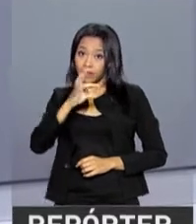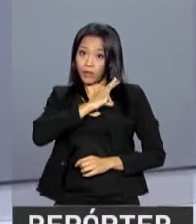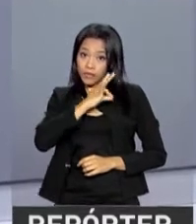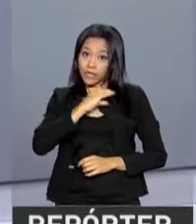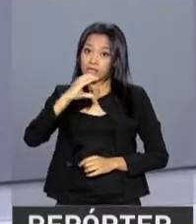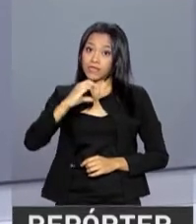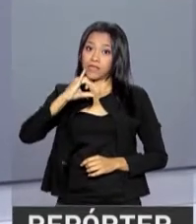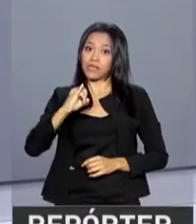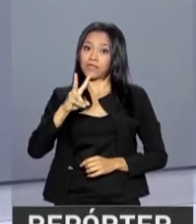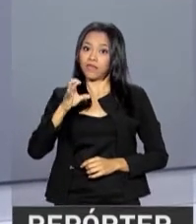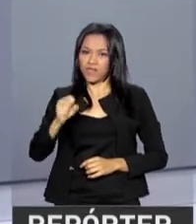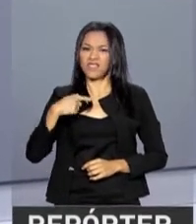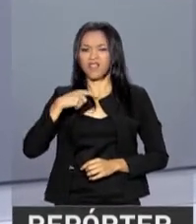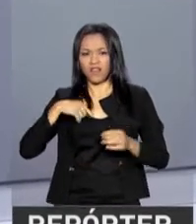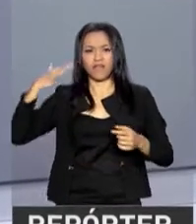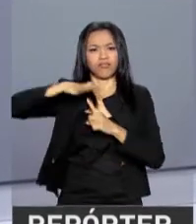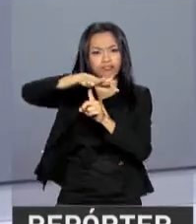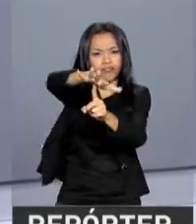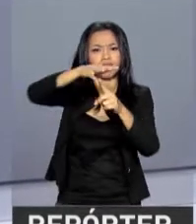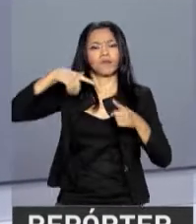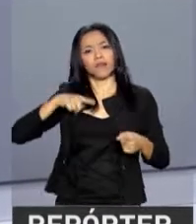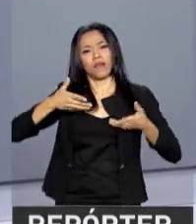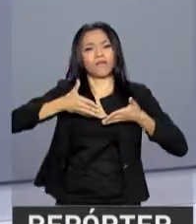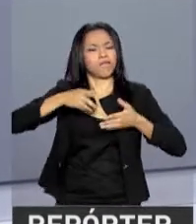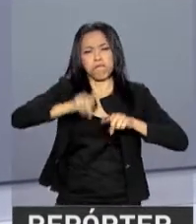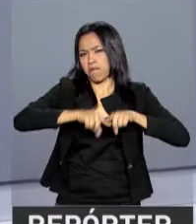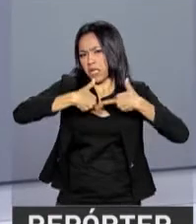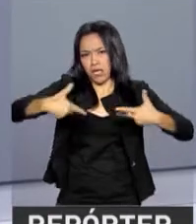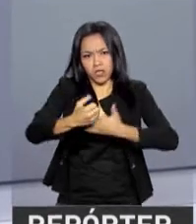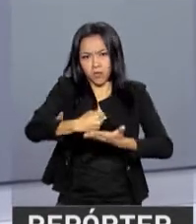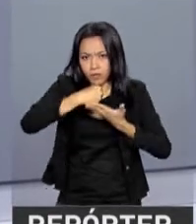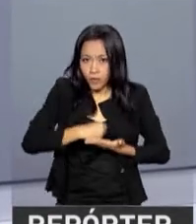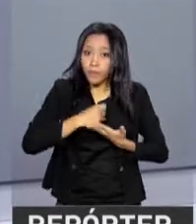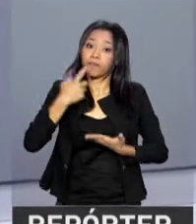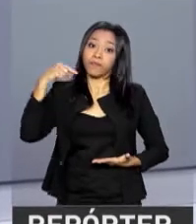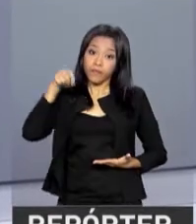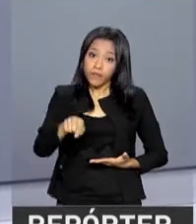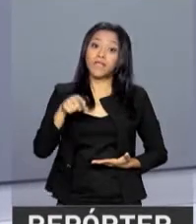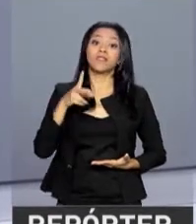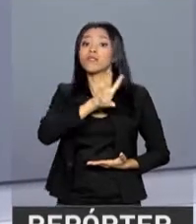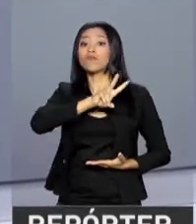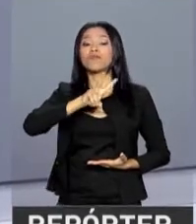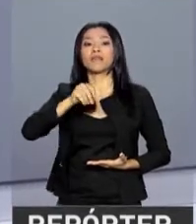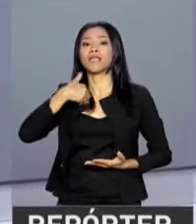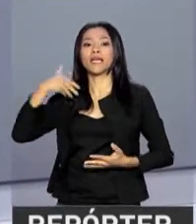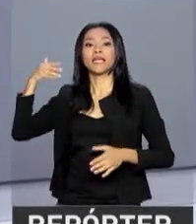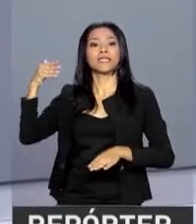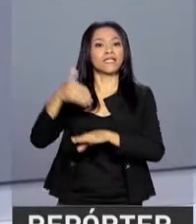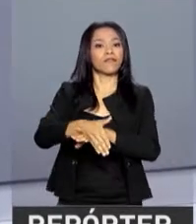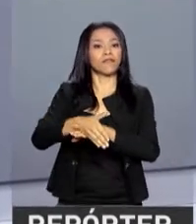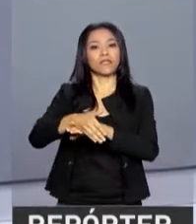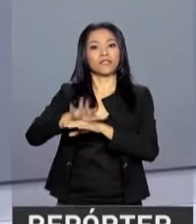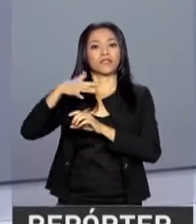blindados aeronaves e equipamentos de engenharia segundo o comando durante a ação não vai haver ter interferência nas operações